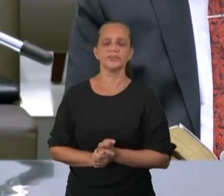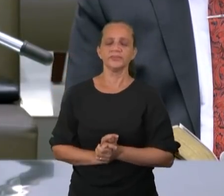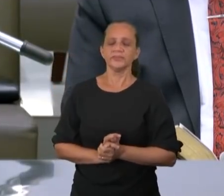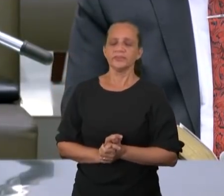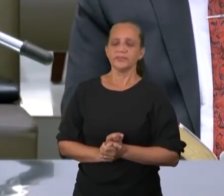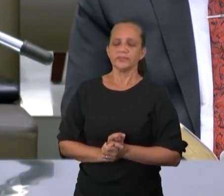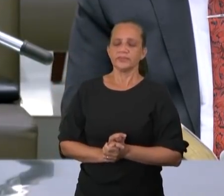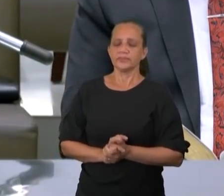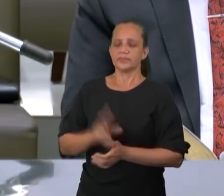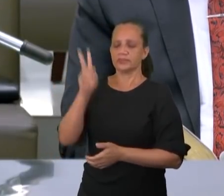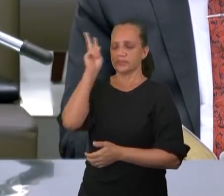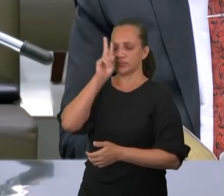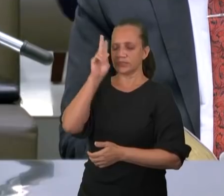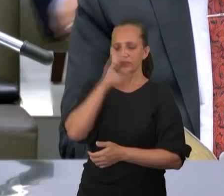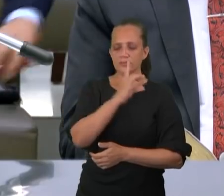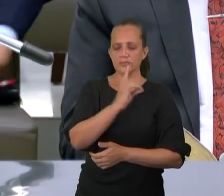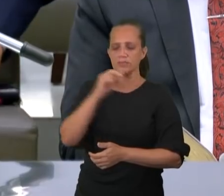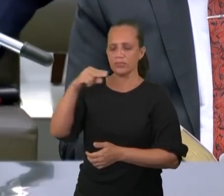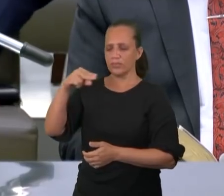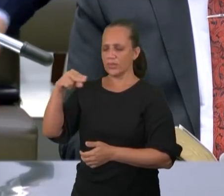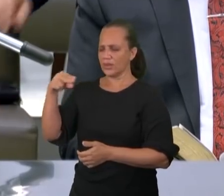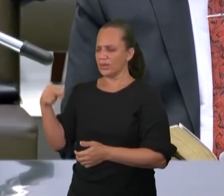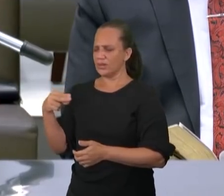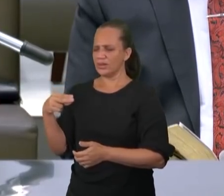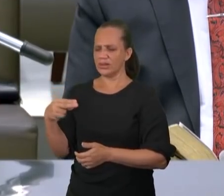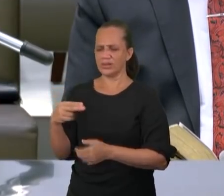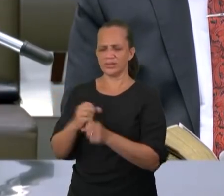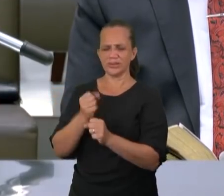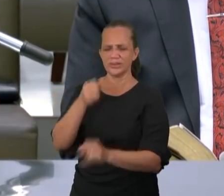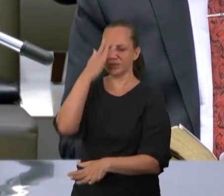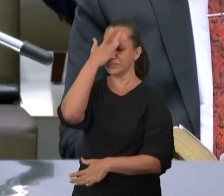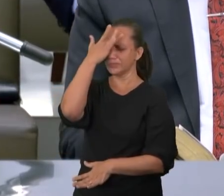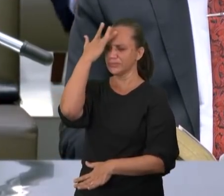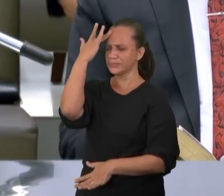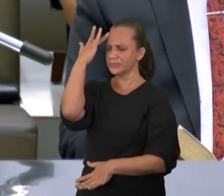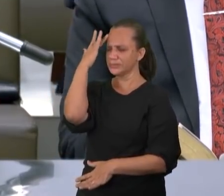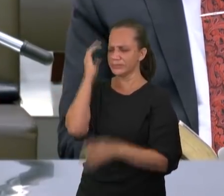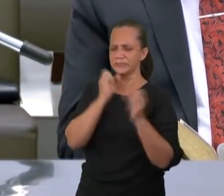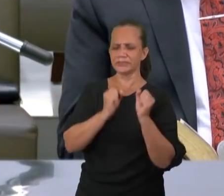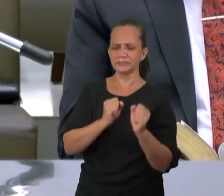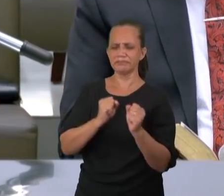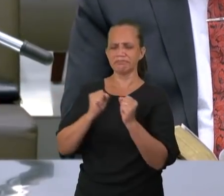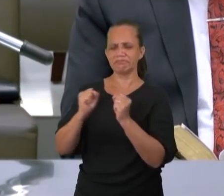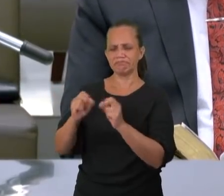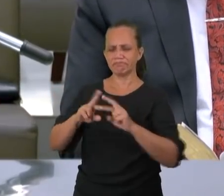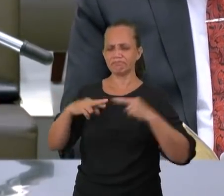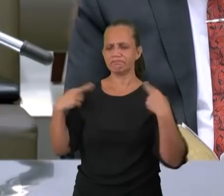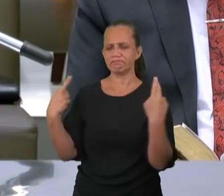príncipes, governadores, poderosos,